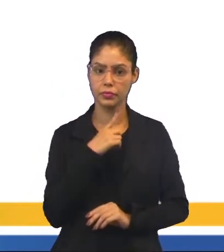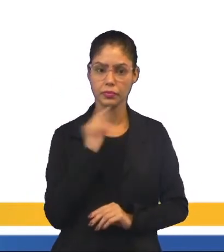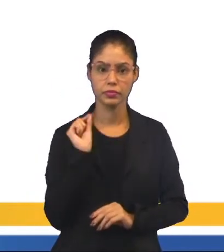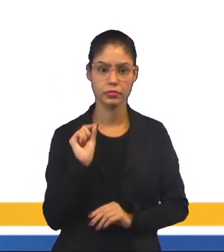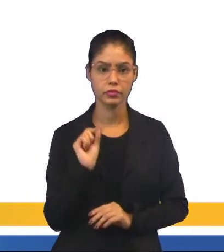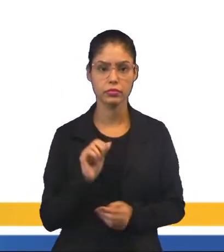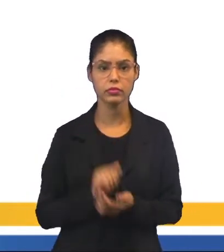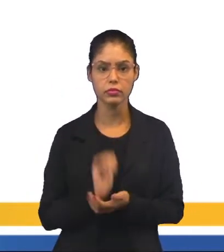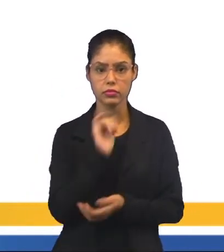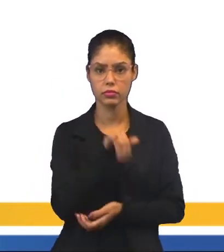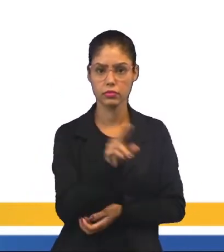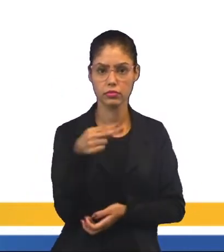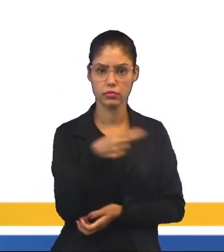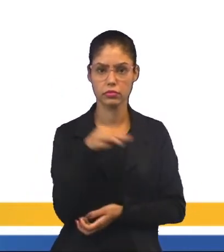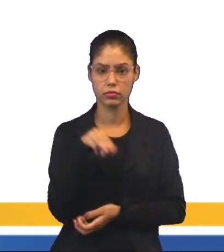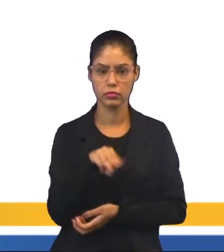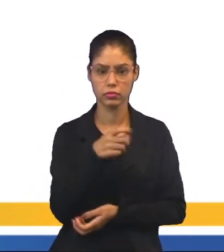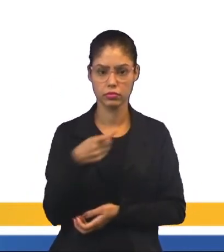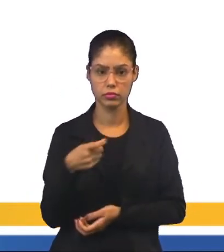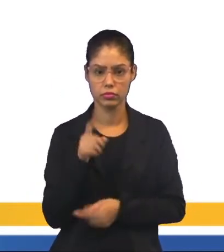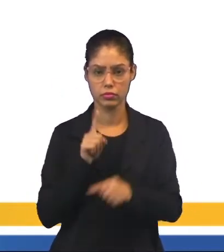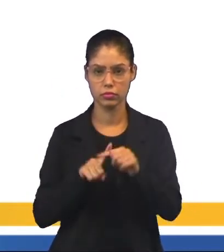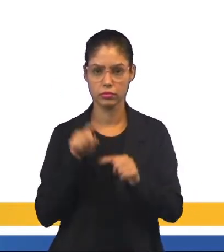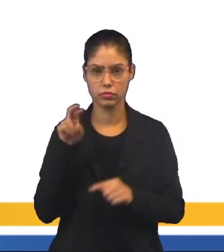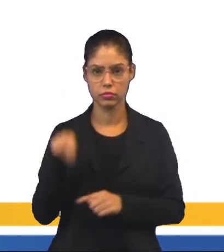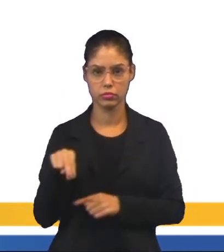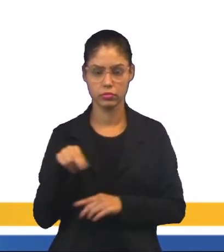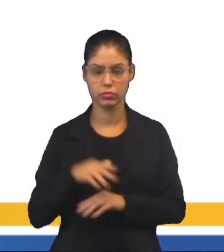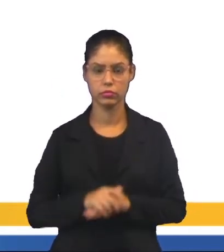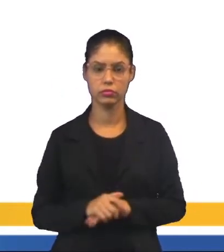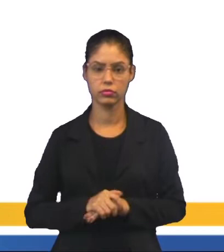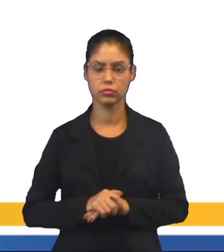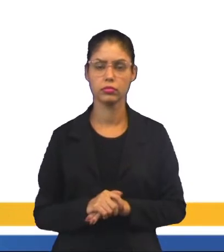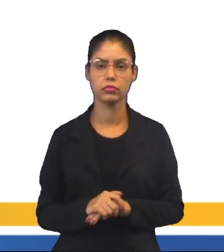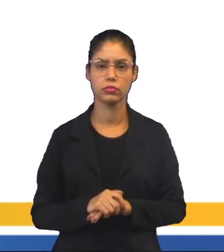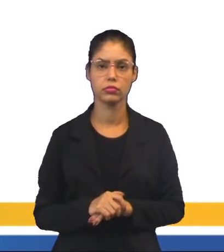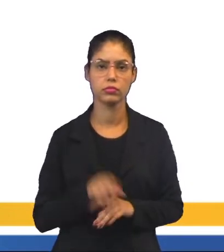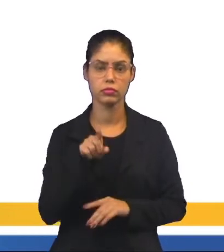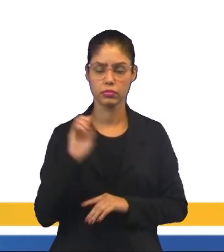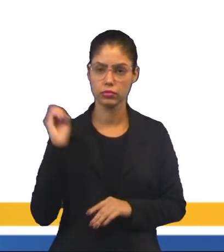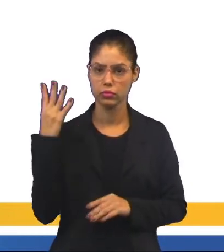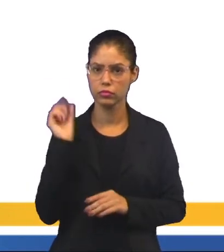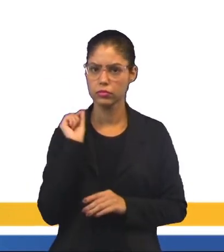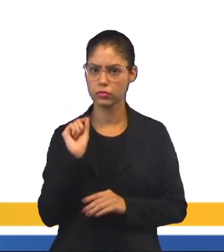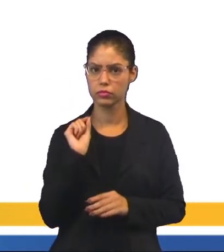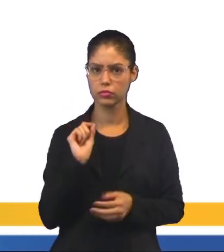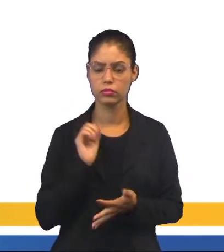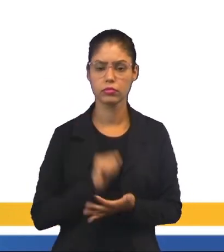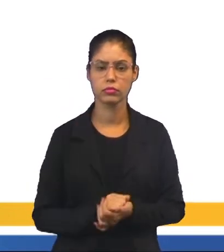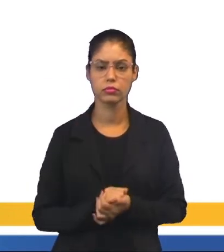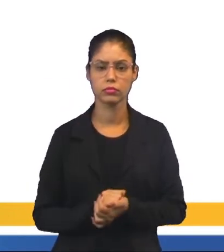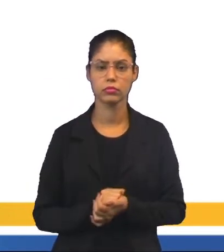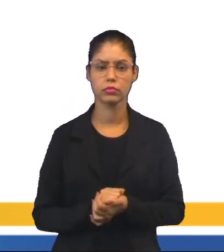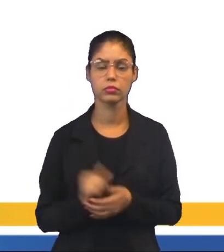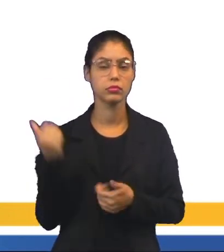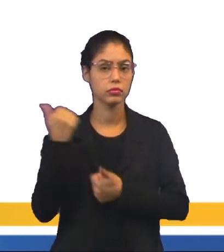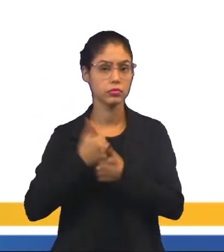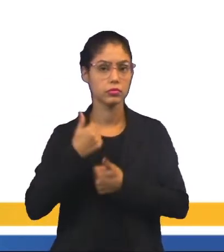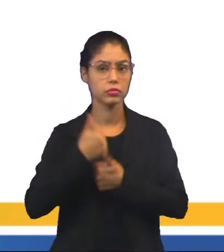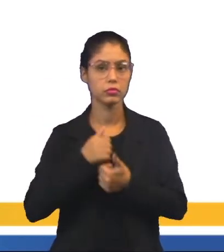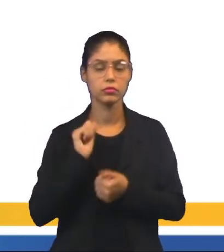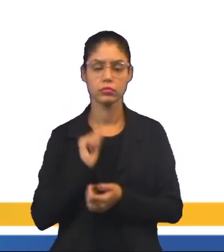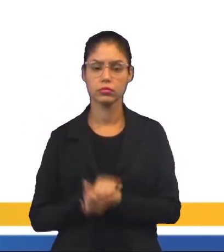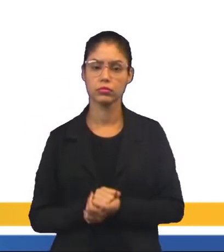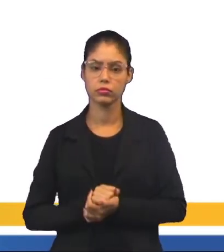teremos y igual a mx mais n. Então, nesse caso aqui, pessoal, eu vou